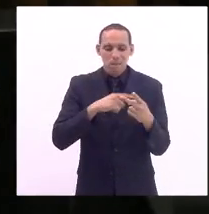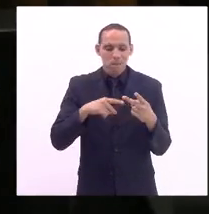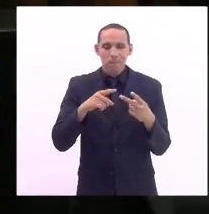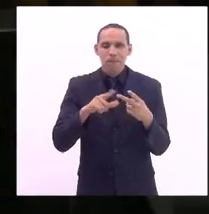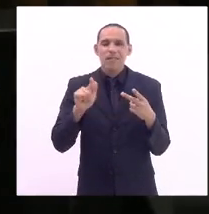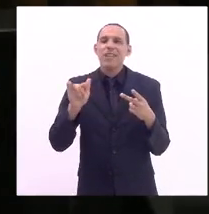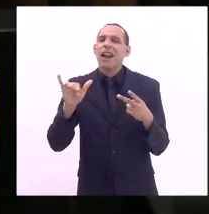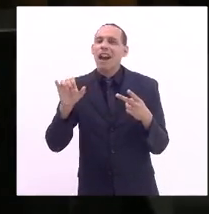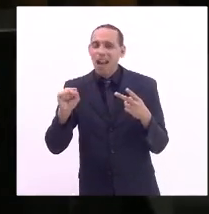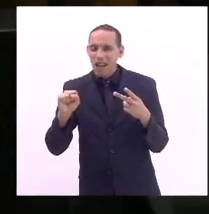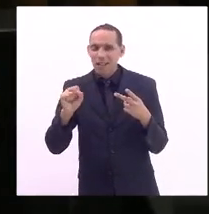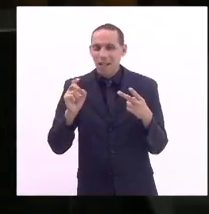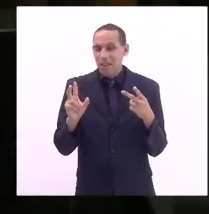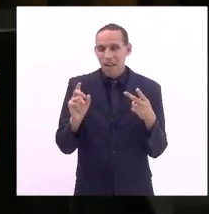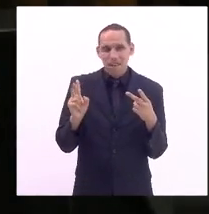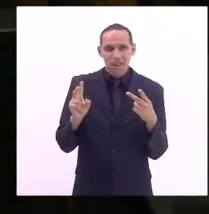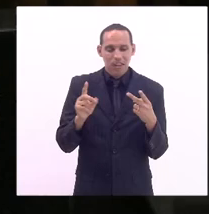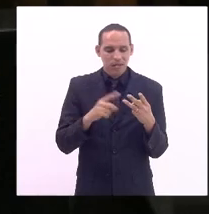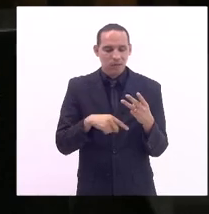gás,